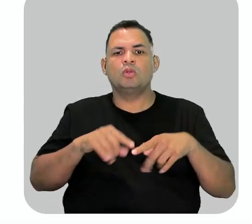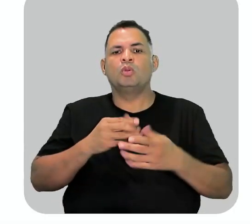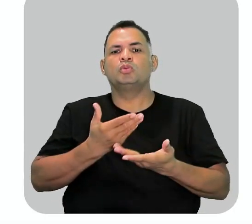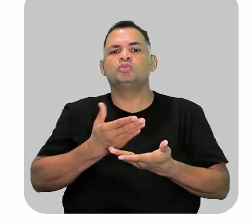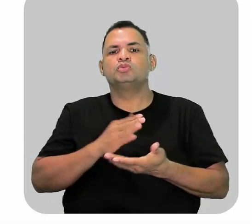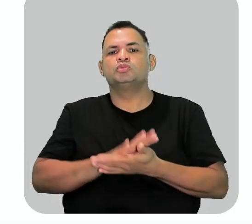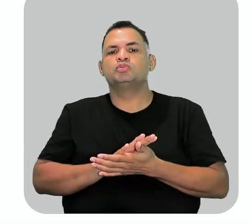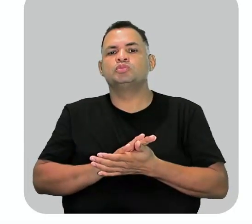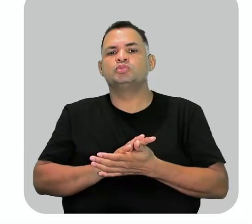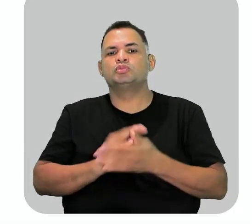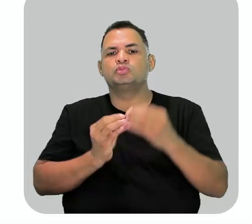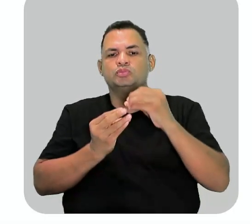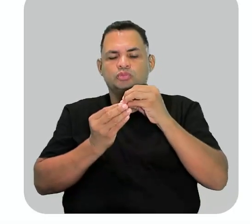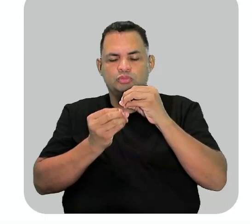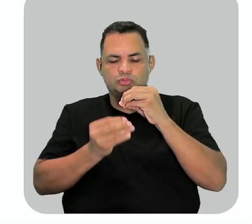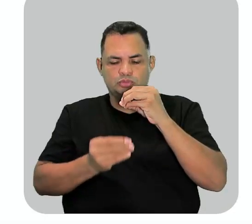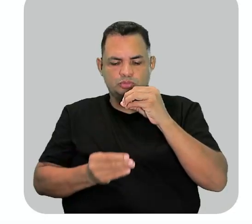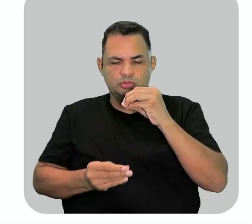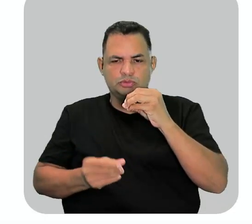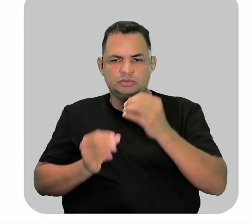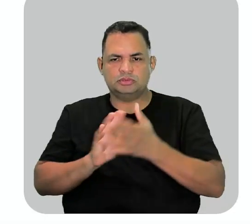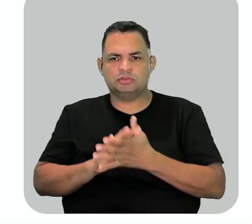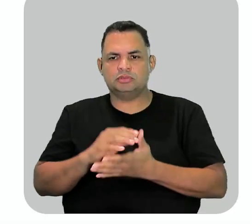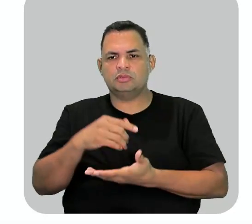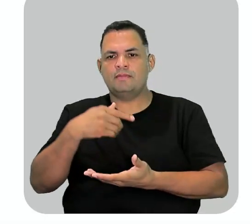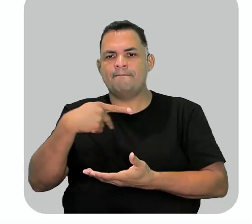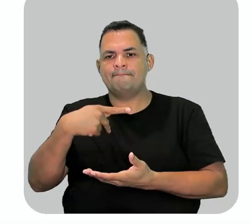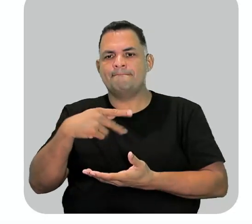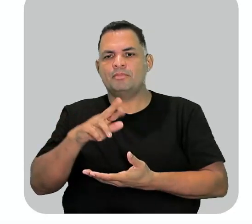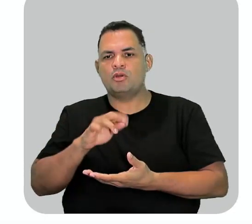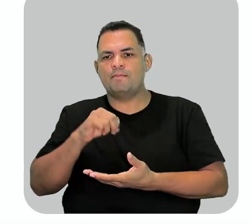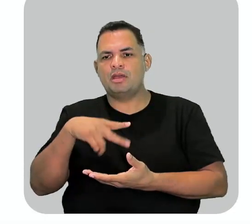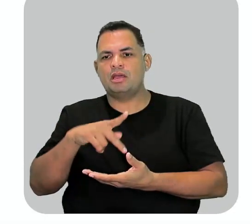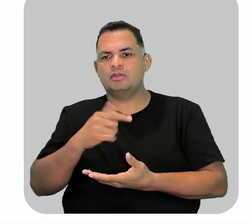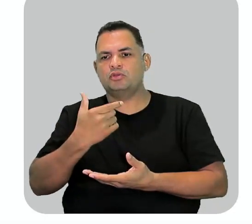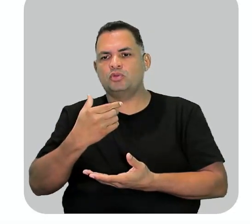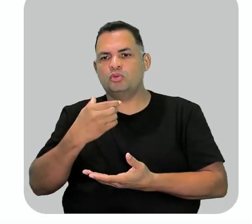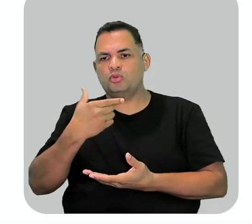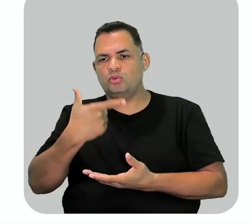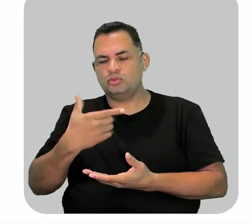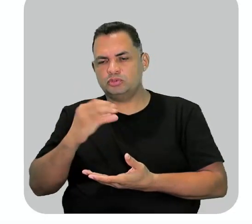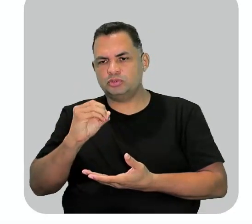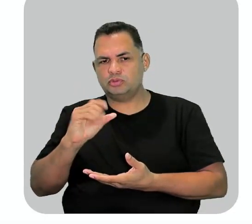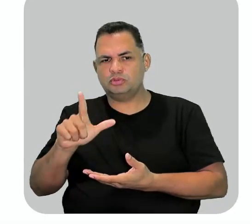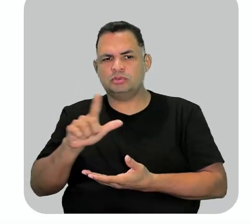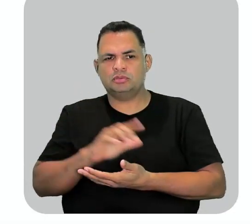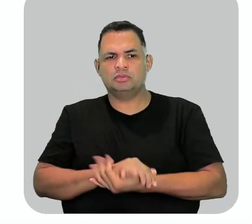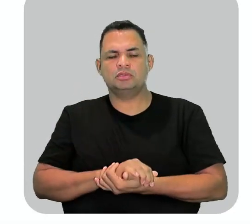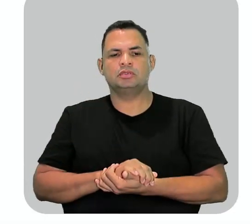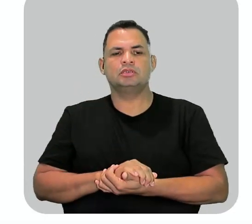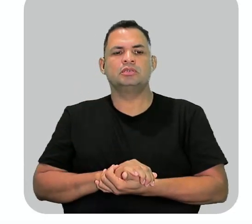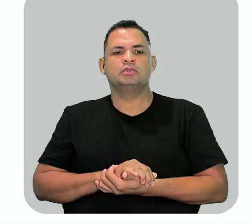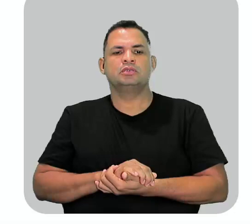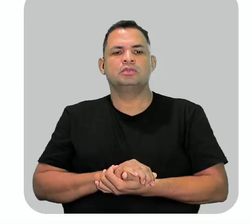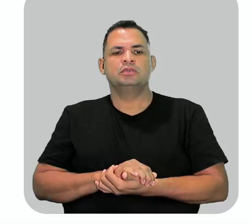do propan-2-ol, que é um álcool secundário. Letra D.